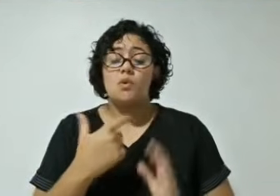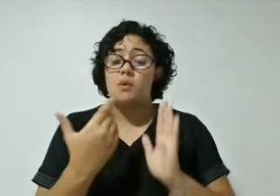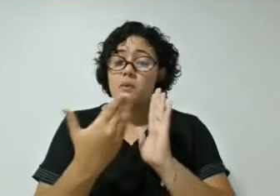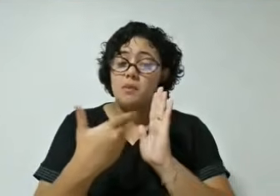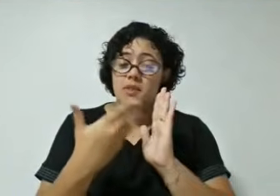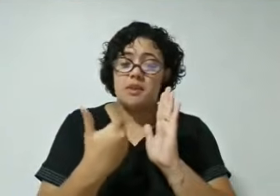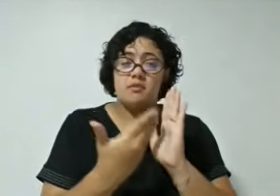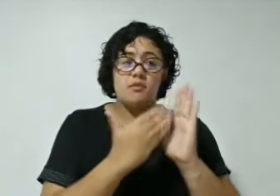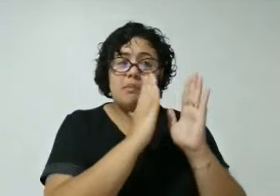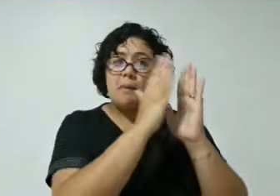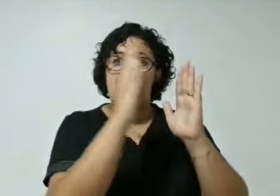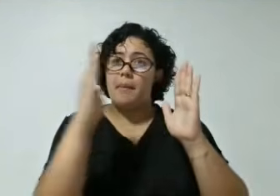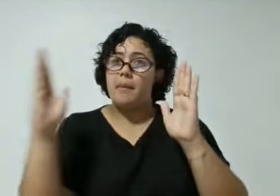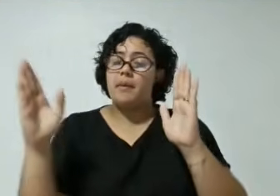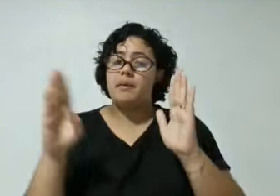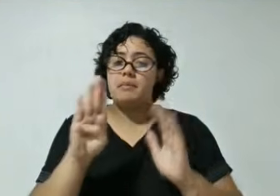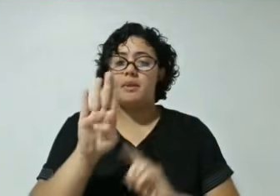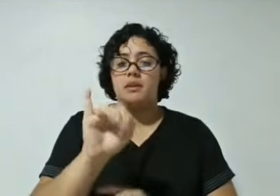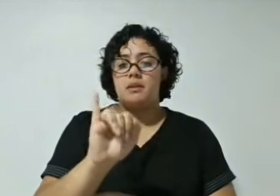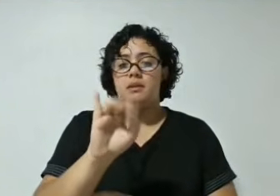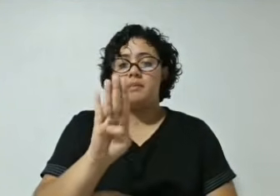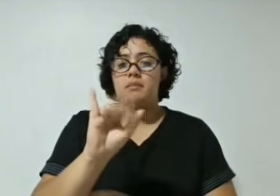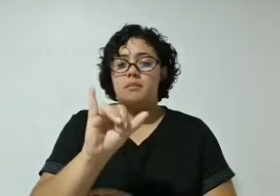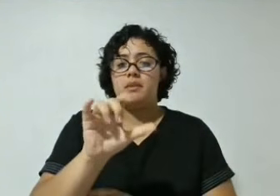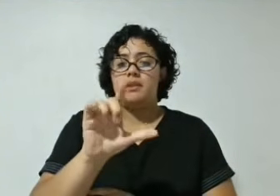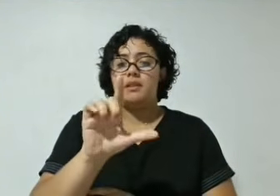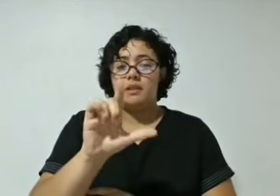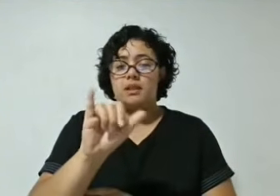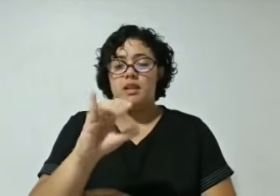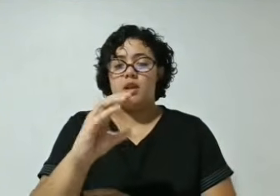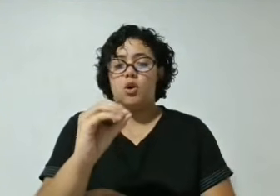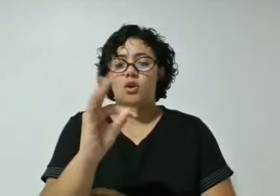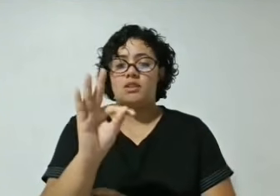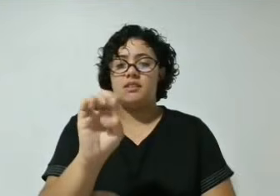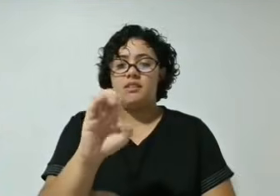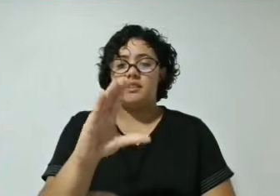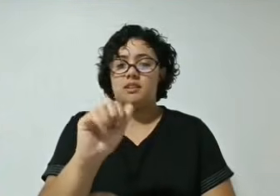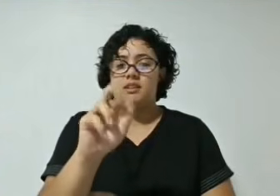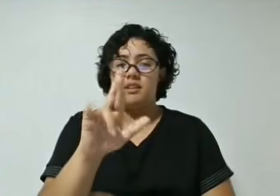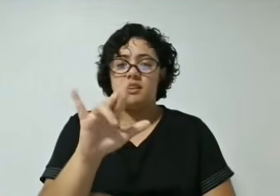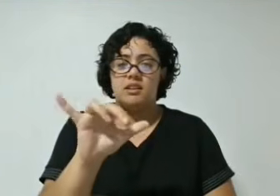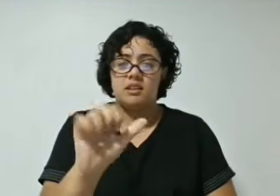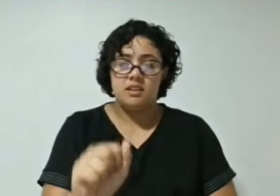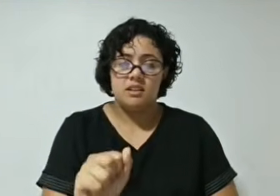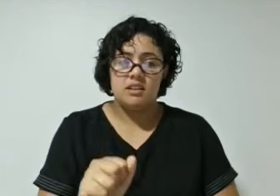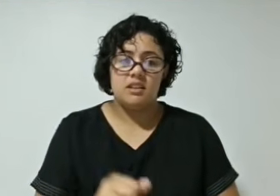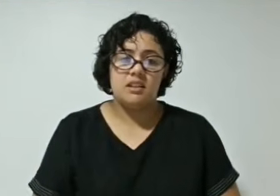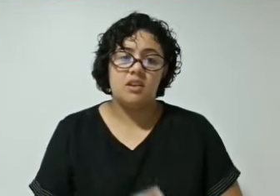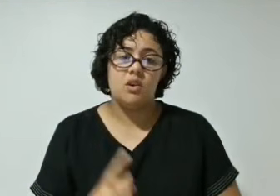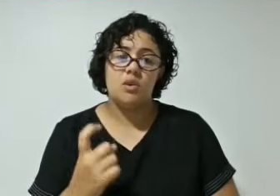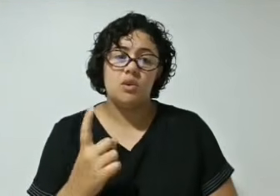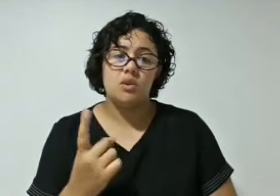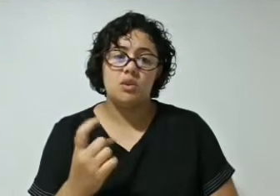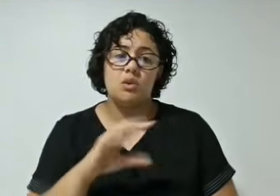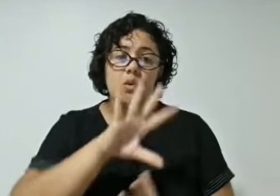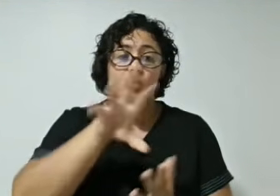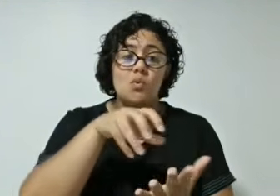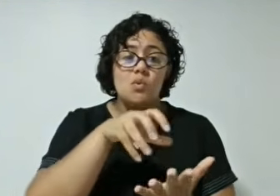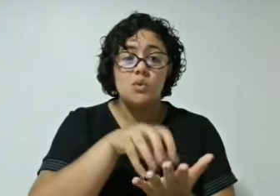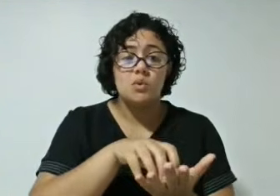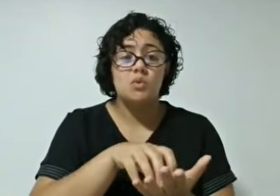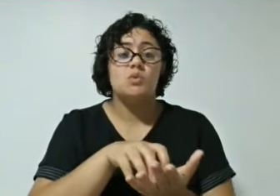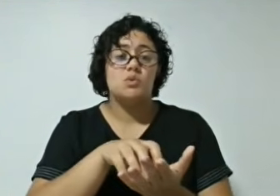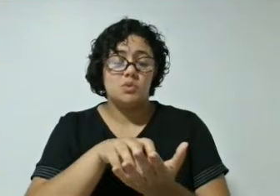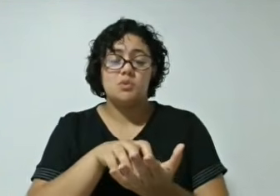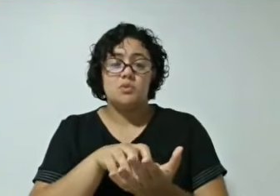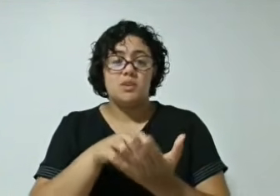de Cultura há 16 anos. Eu entrei em 2009 no concurso o único concurso que a Fundação fez. E desde então